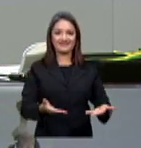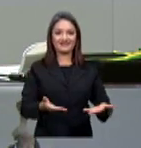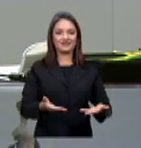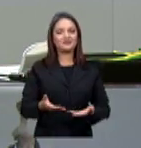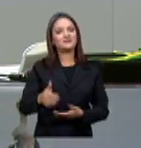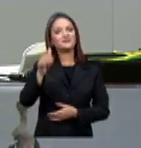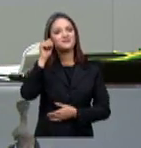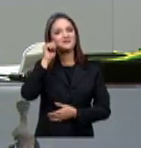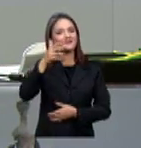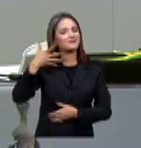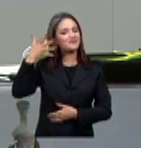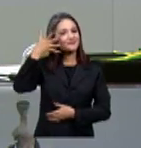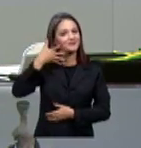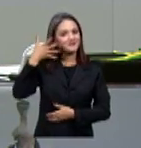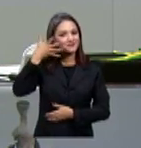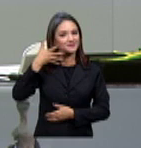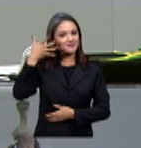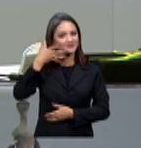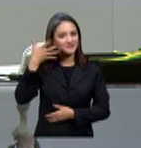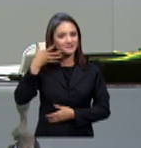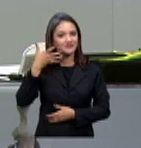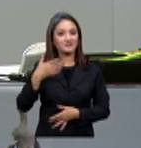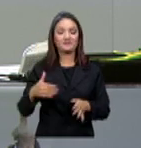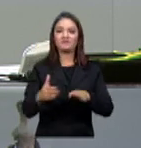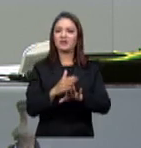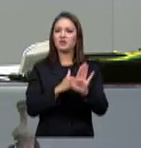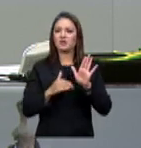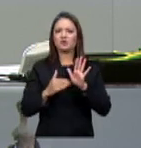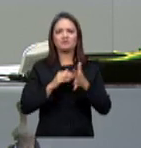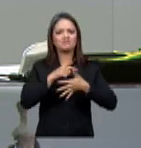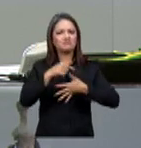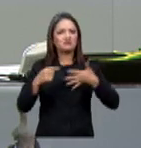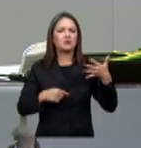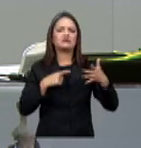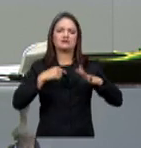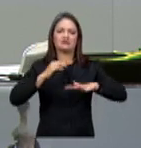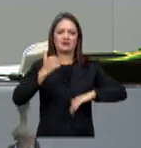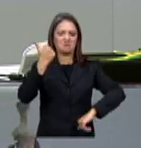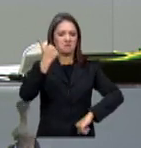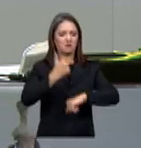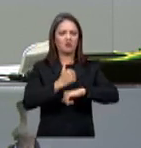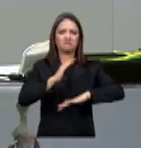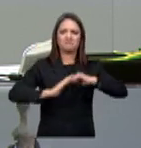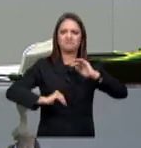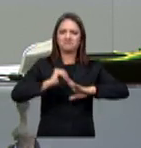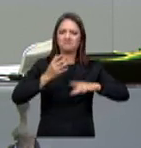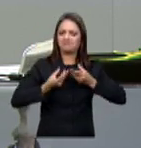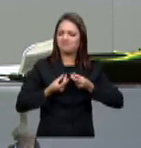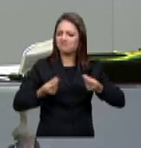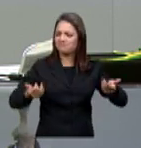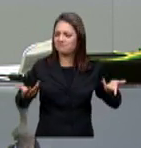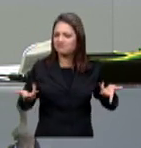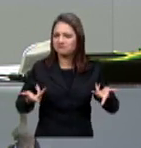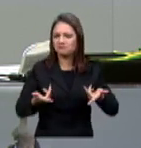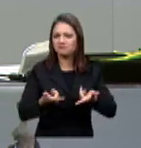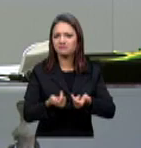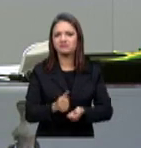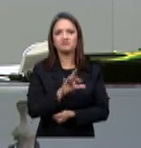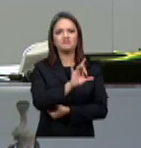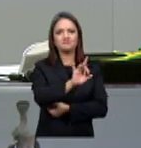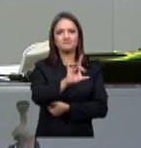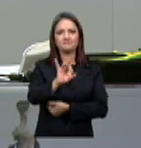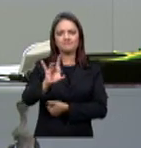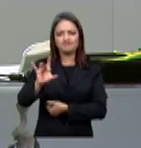painelistas convidadas todas altamente qualificadas em suas respectivas áreas